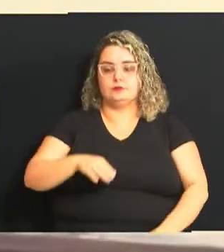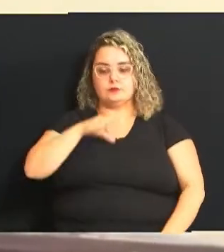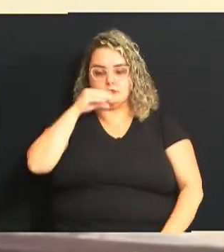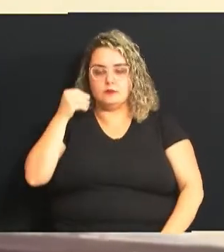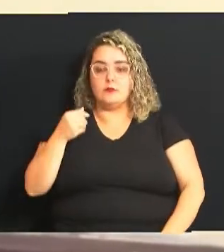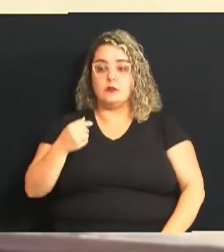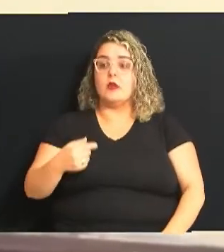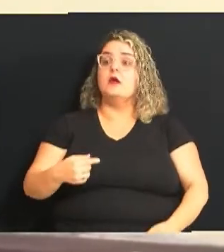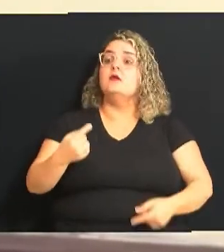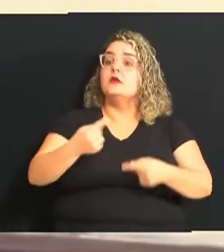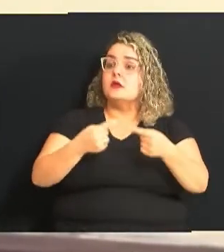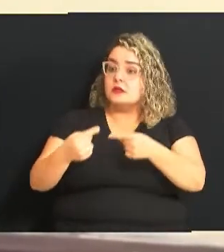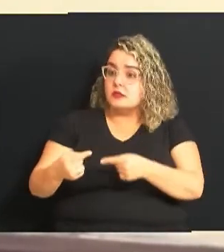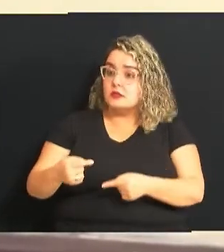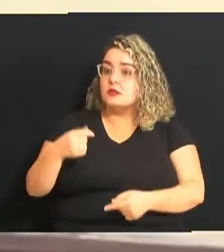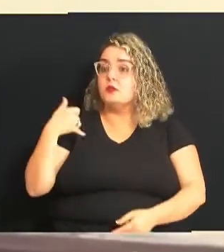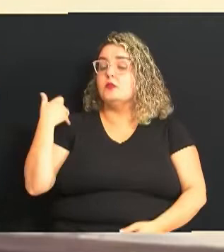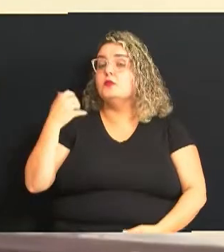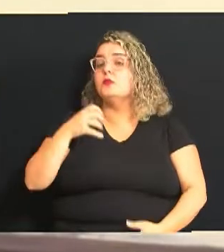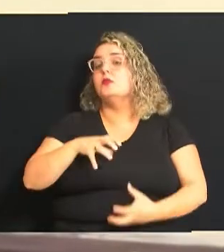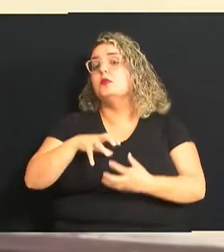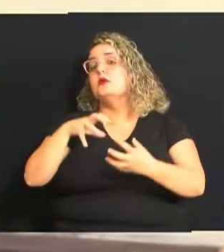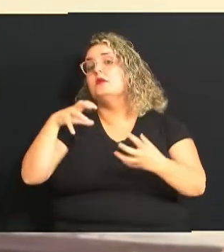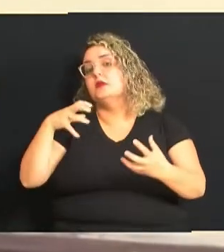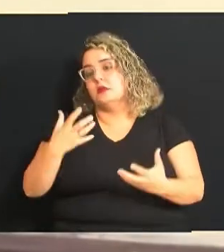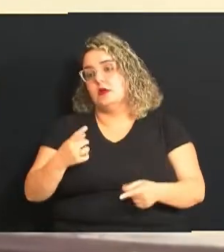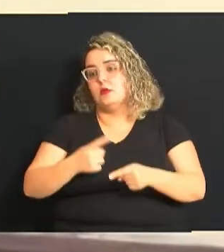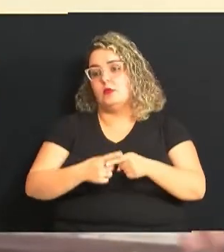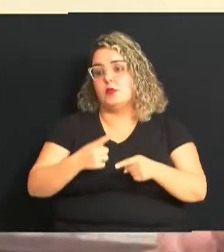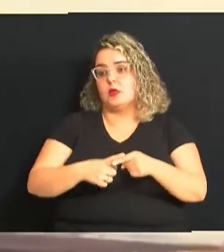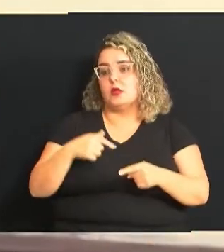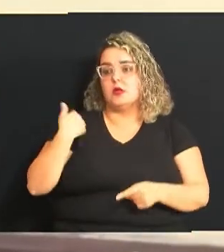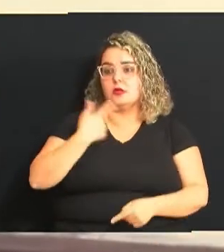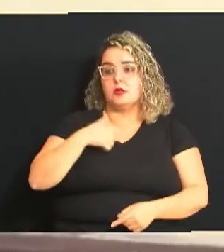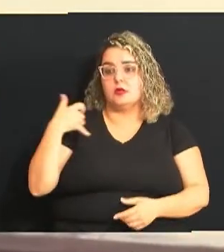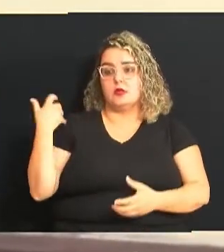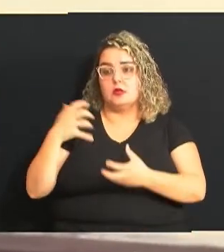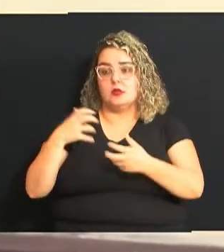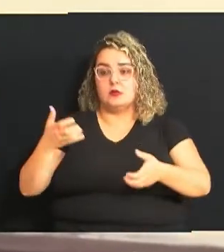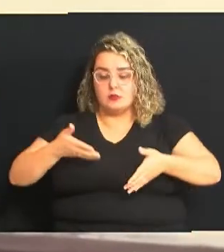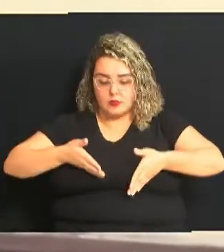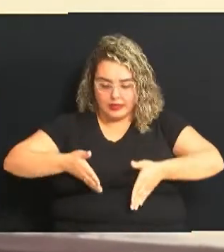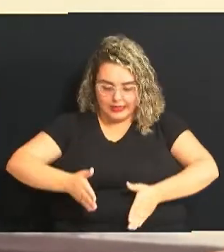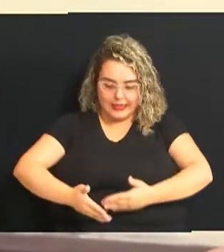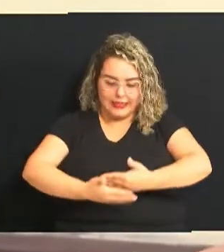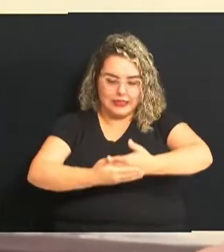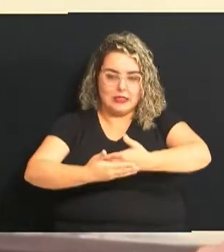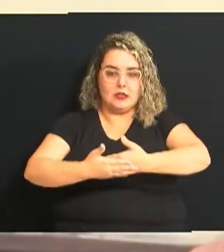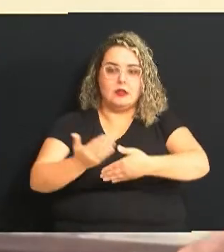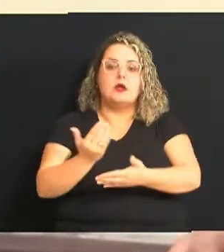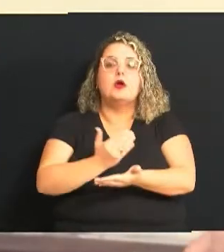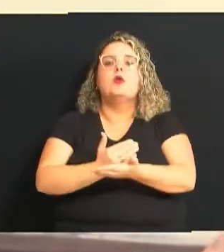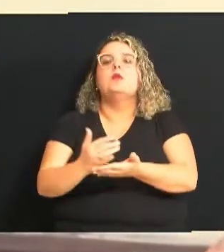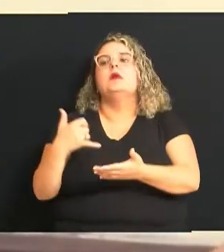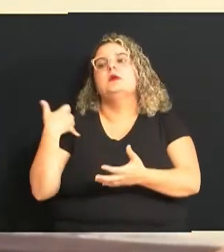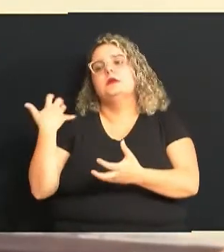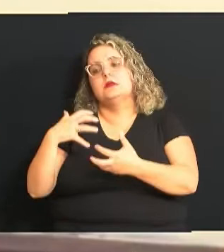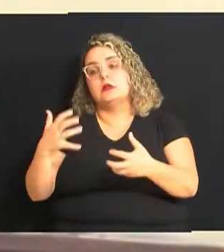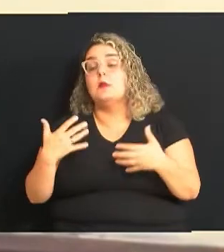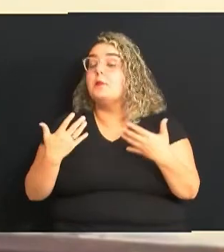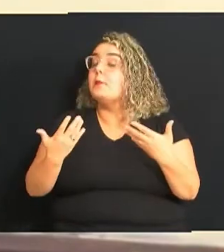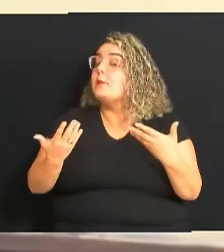vamos discutir o envelhecer, porque nós envelhecemos desde o momento que nós nascemos, né?